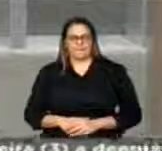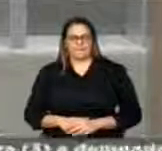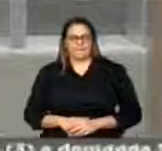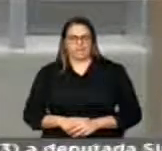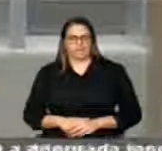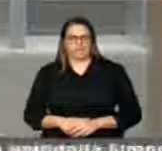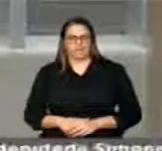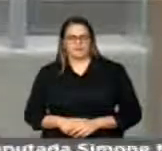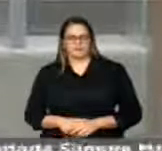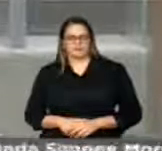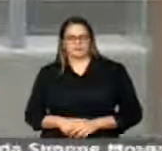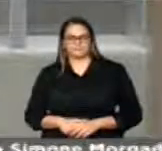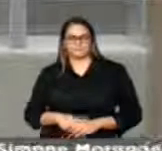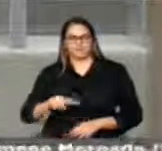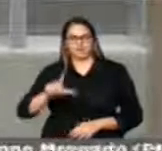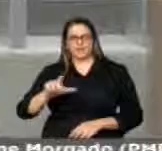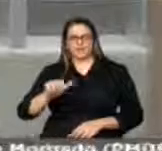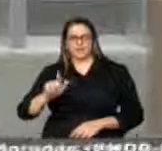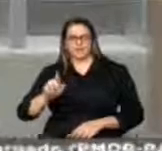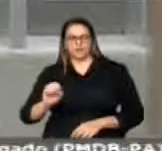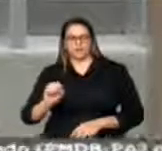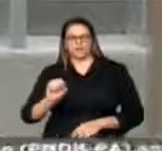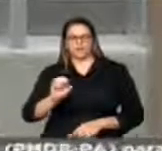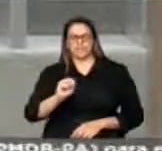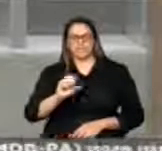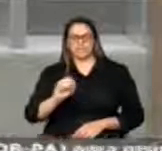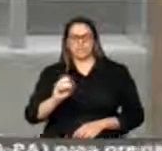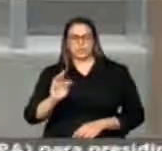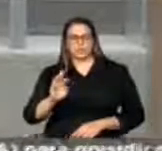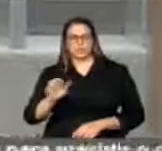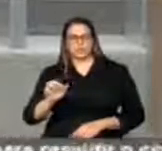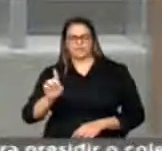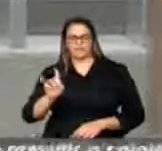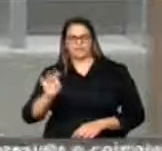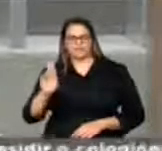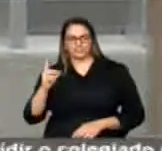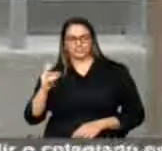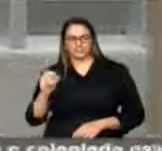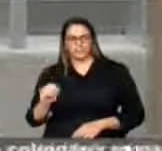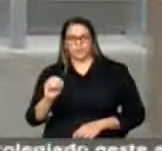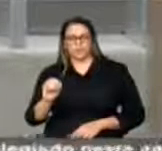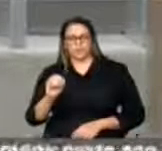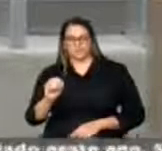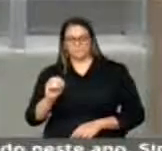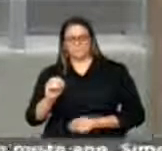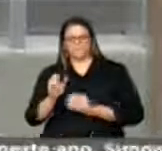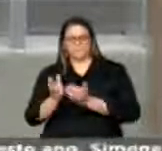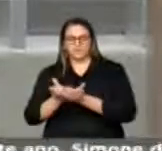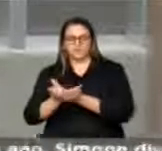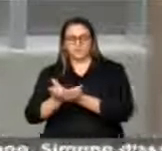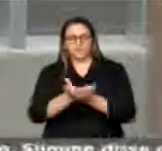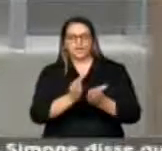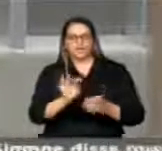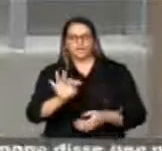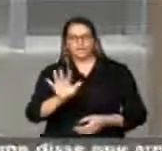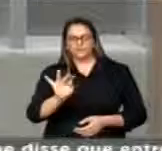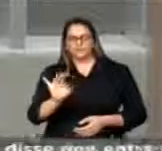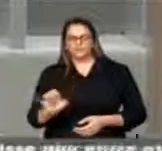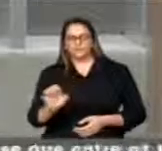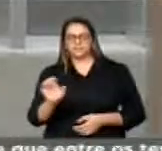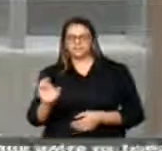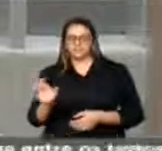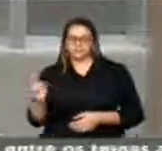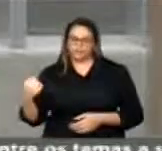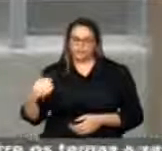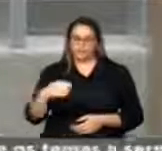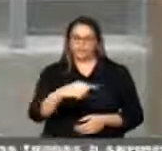o centro do Lago de Sobradinho, que quase que seca, não faltou água nas plantações,